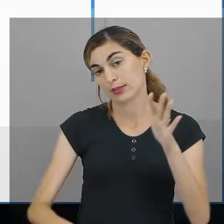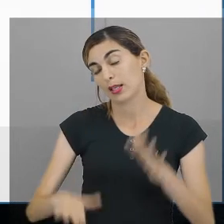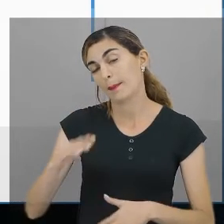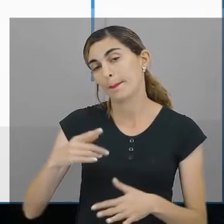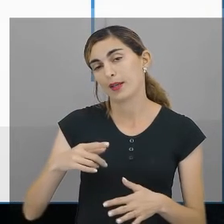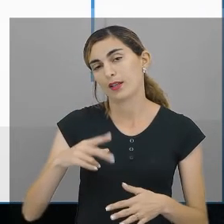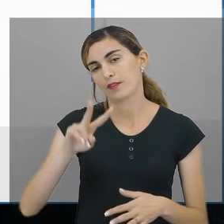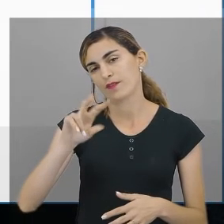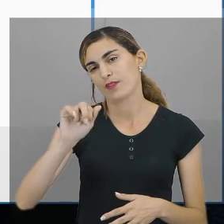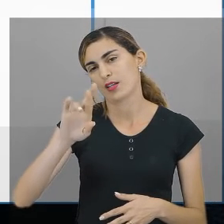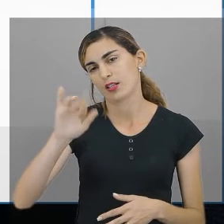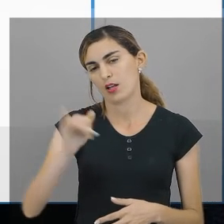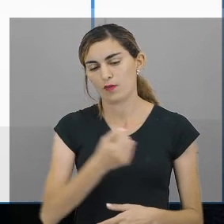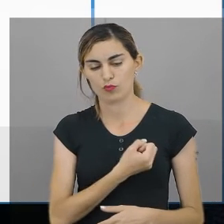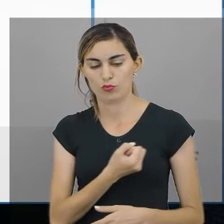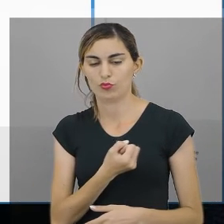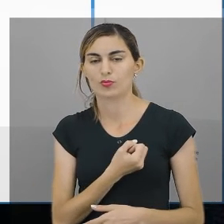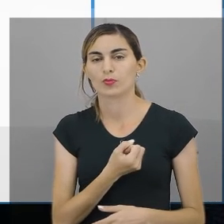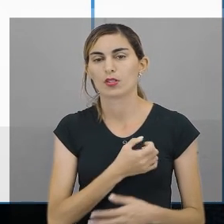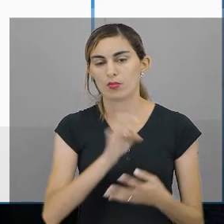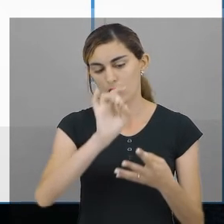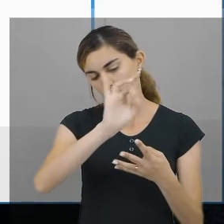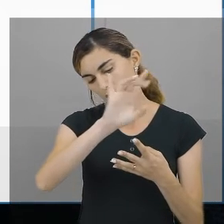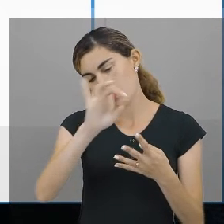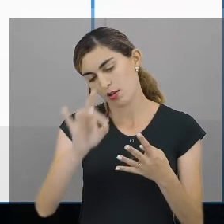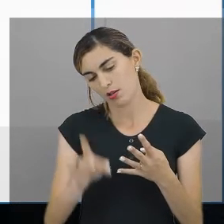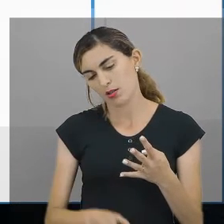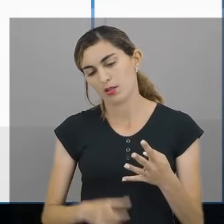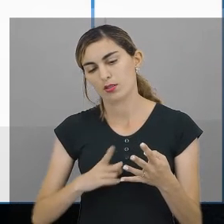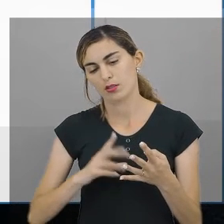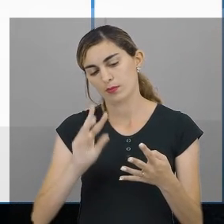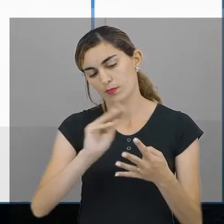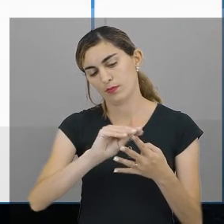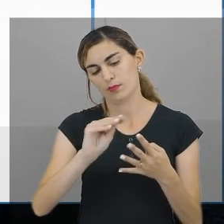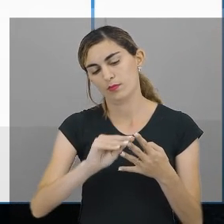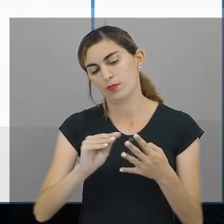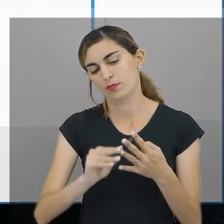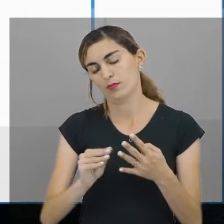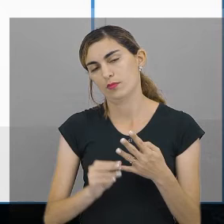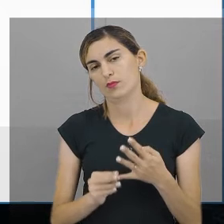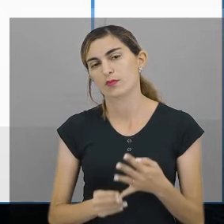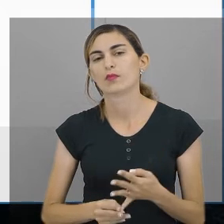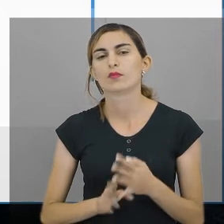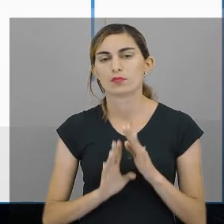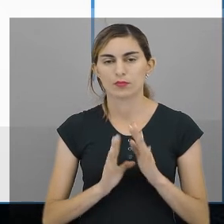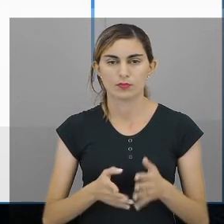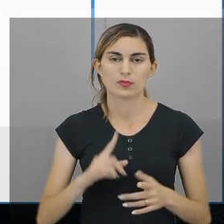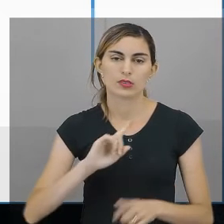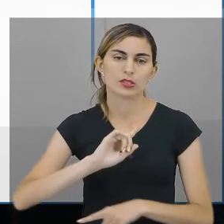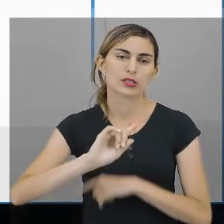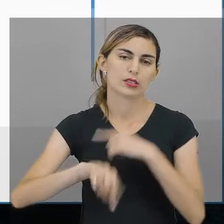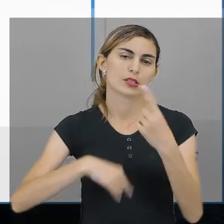numéricas. Cada variável aqui está recebendo uma expressão lógica. E depois,